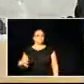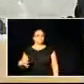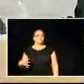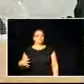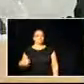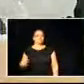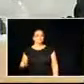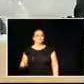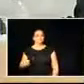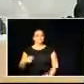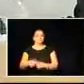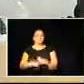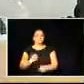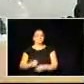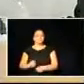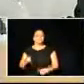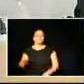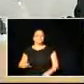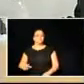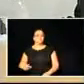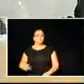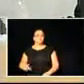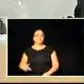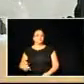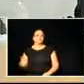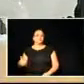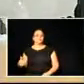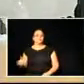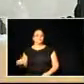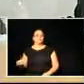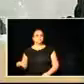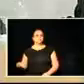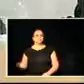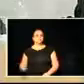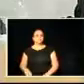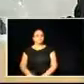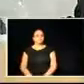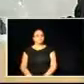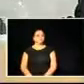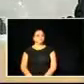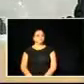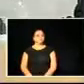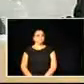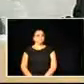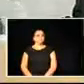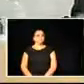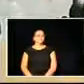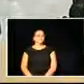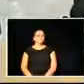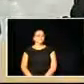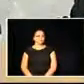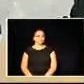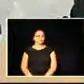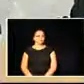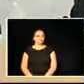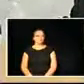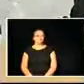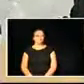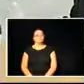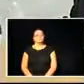24/2014 dispõe sobre a revisão geral anual de vencimentos aos servidores técnicos, administrativos e docentes da